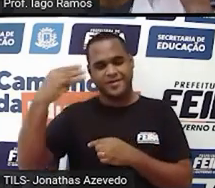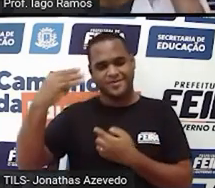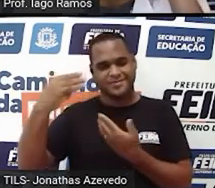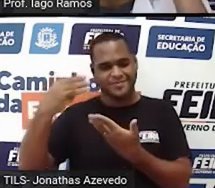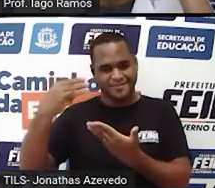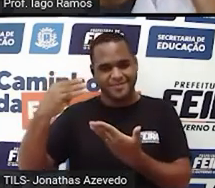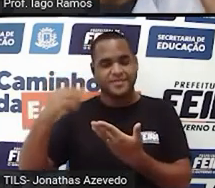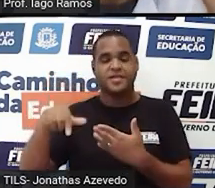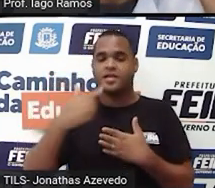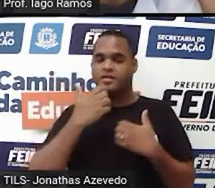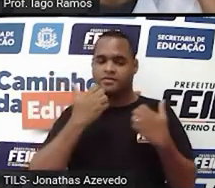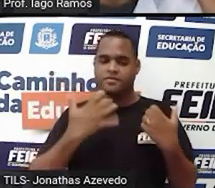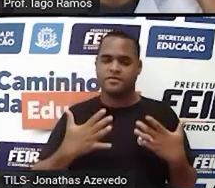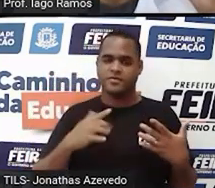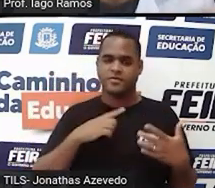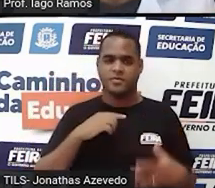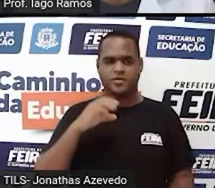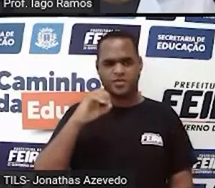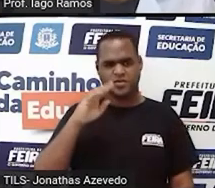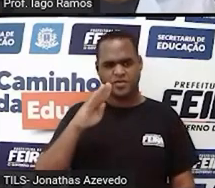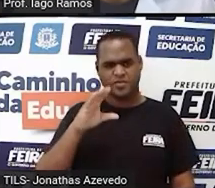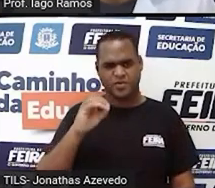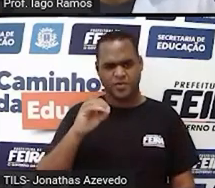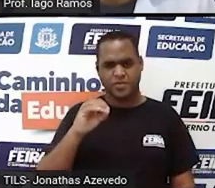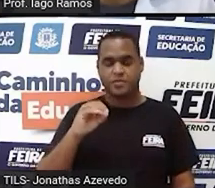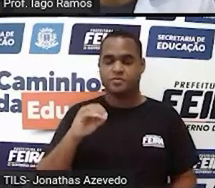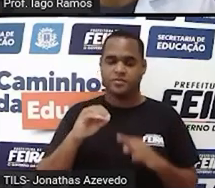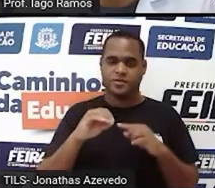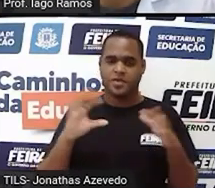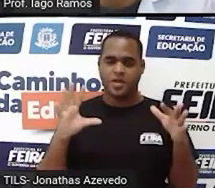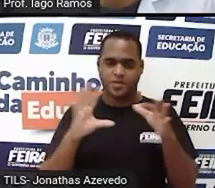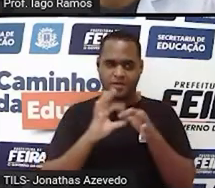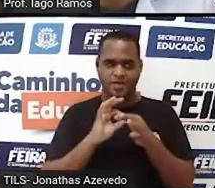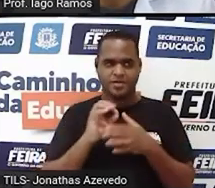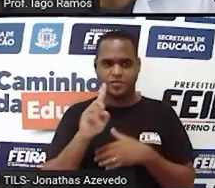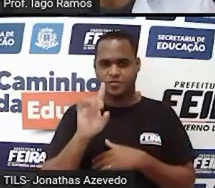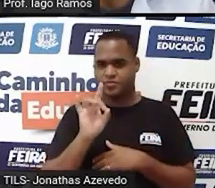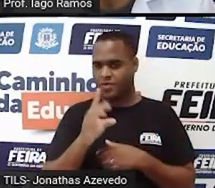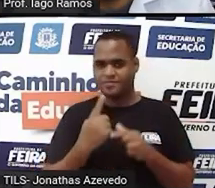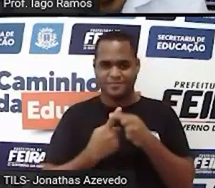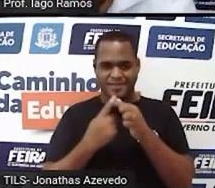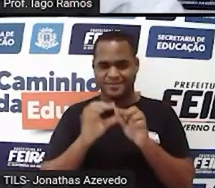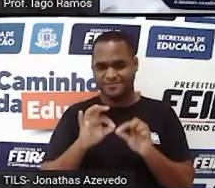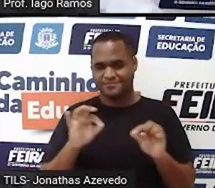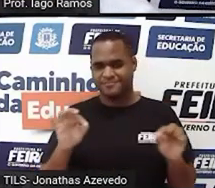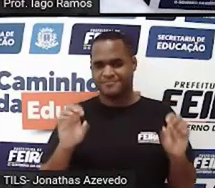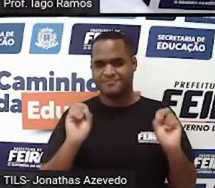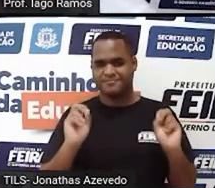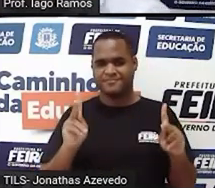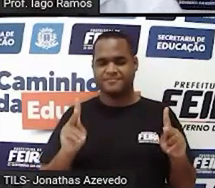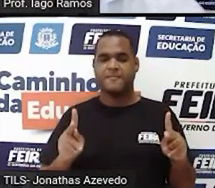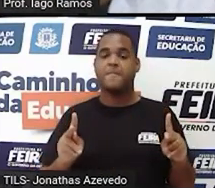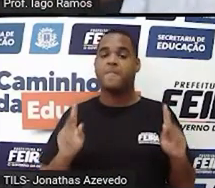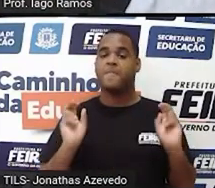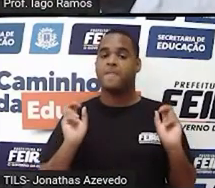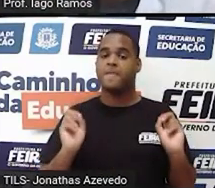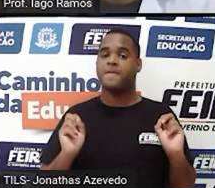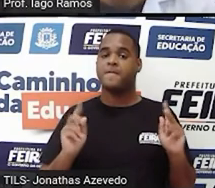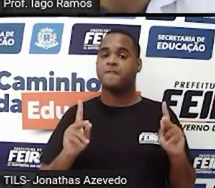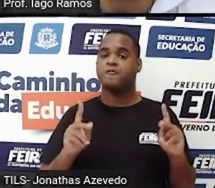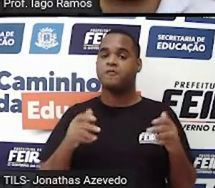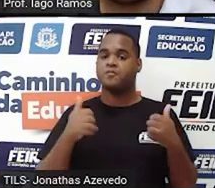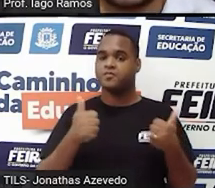daí que vem a coisa do cúbico ali da unidade de medida tá bom massa beleza